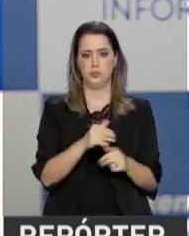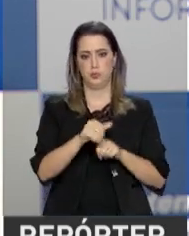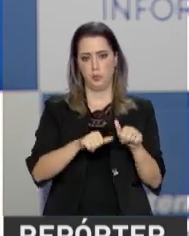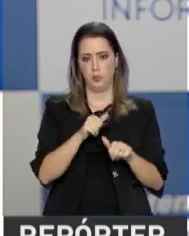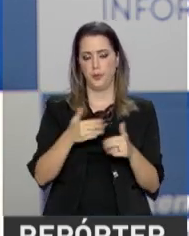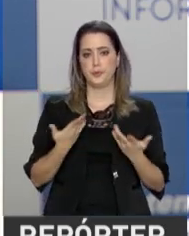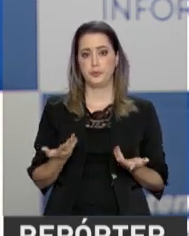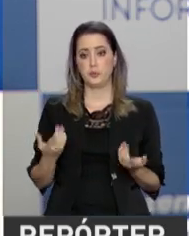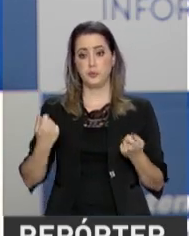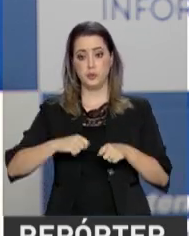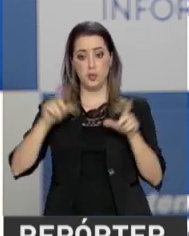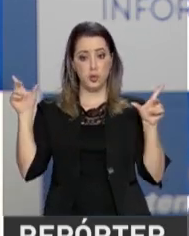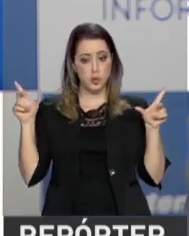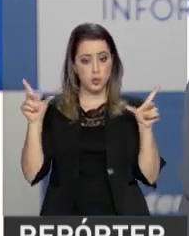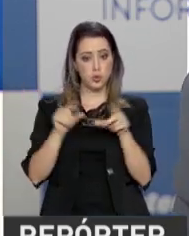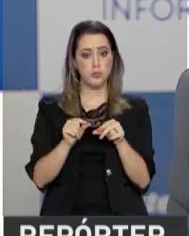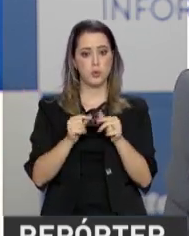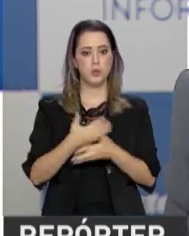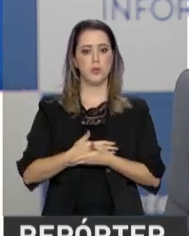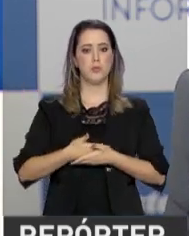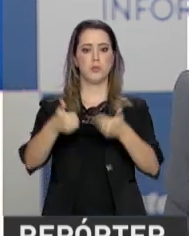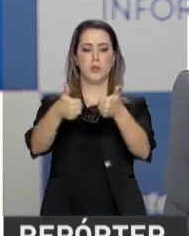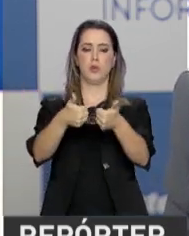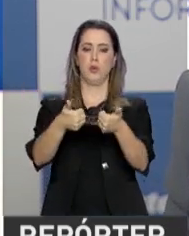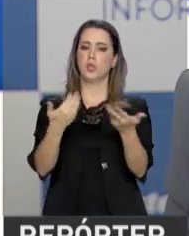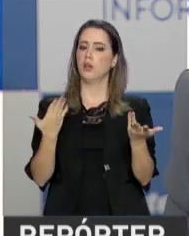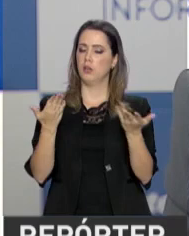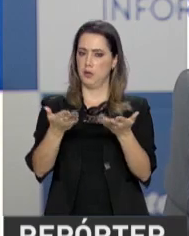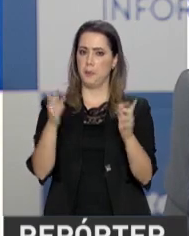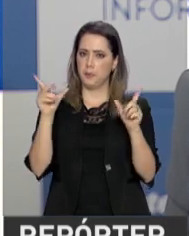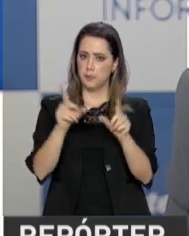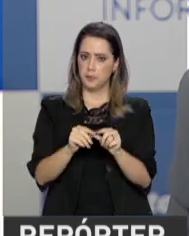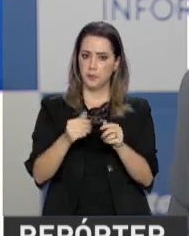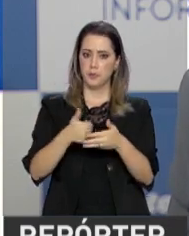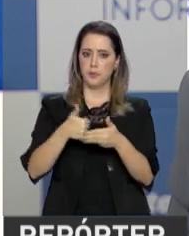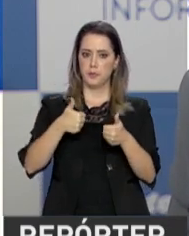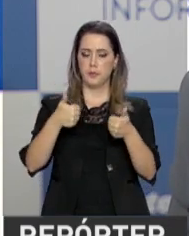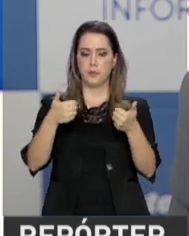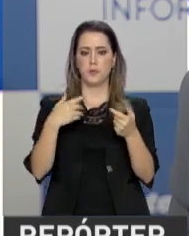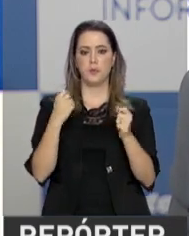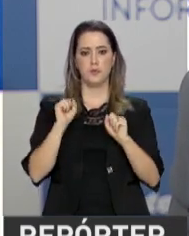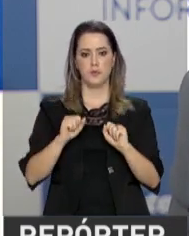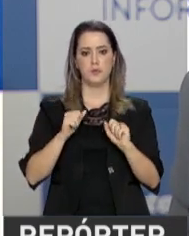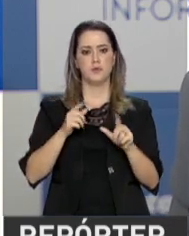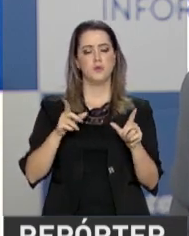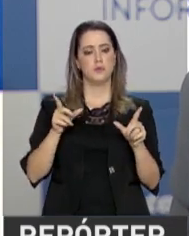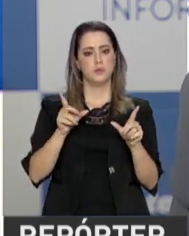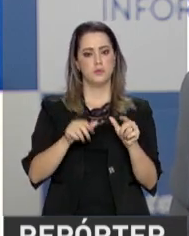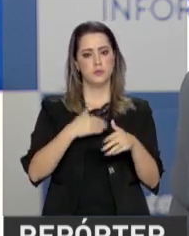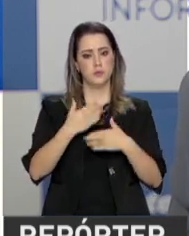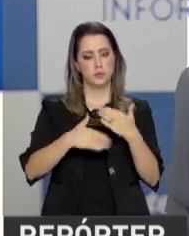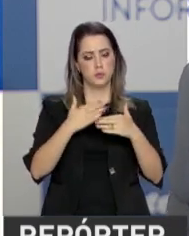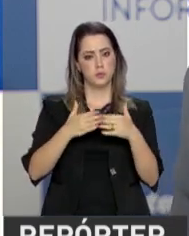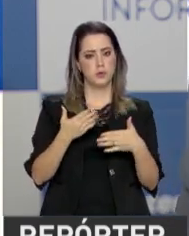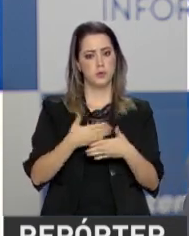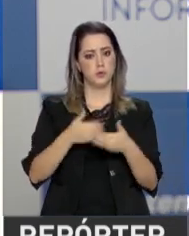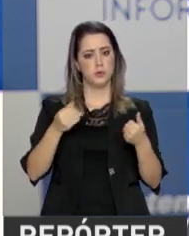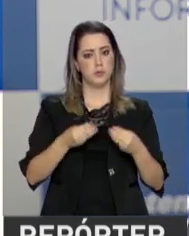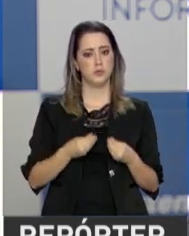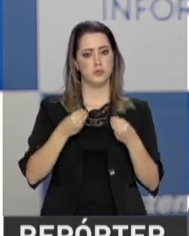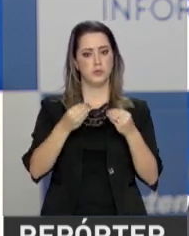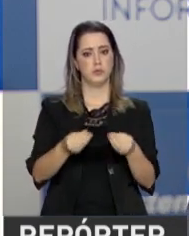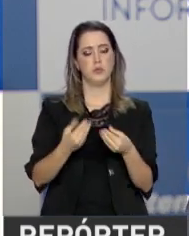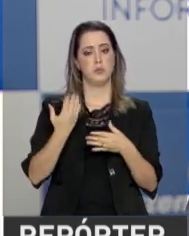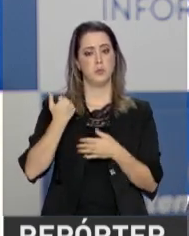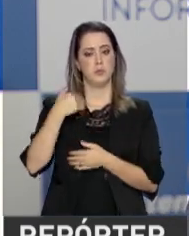reduzir melhorar exatamente aquelas que estão em condições de serem efetivamente melhoradas trazer